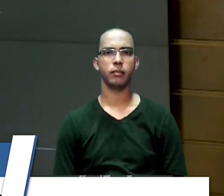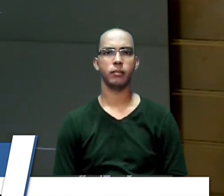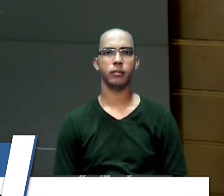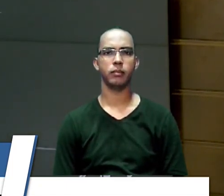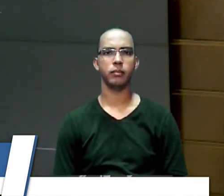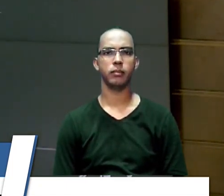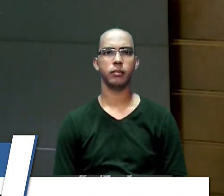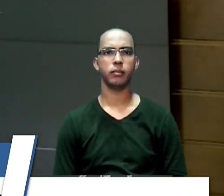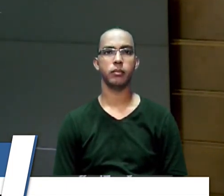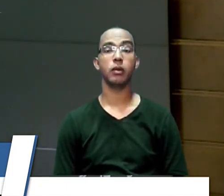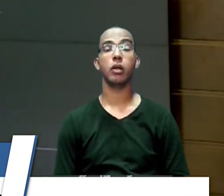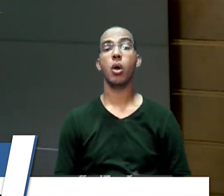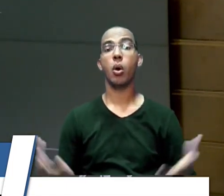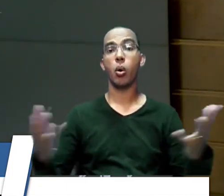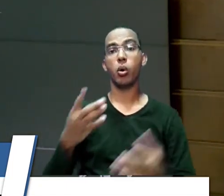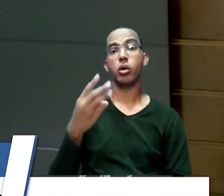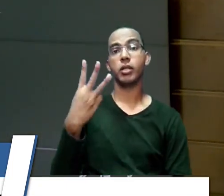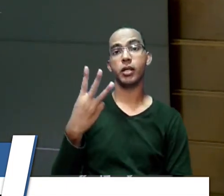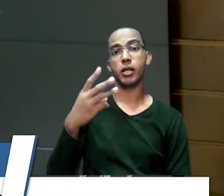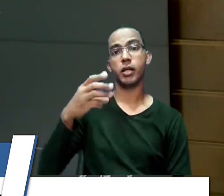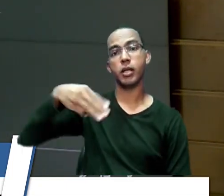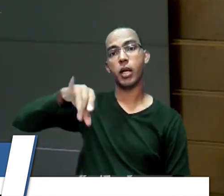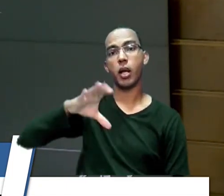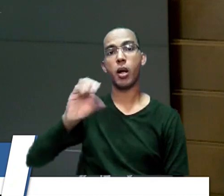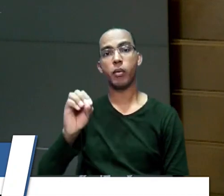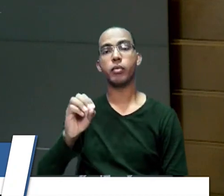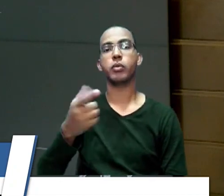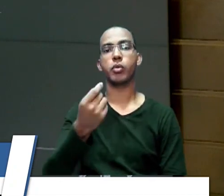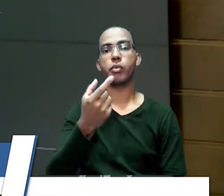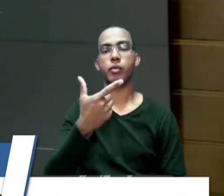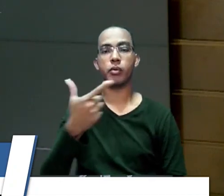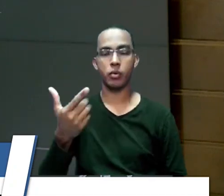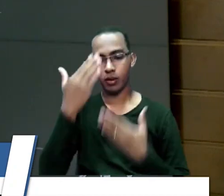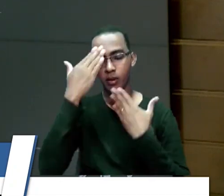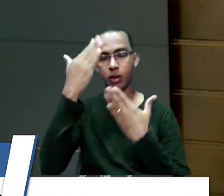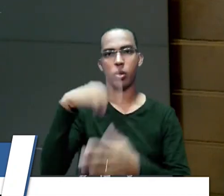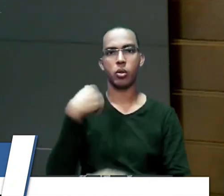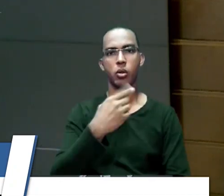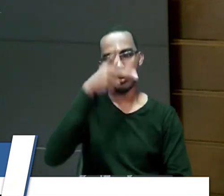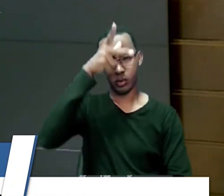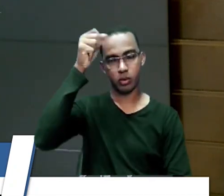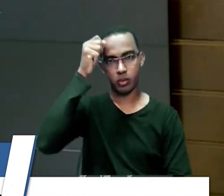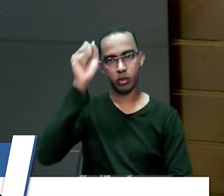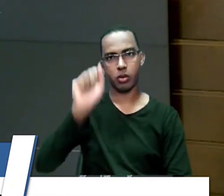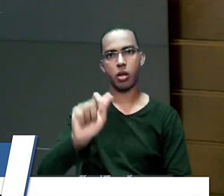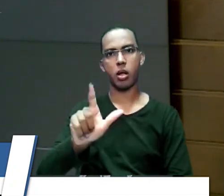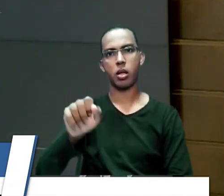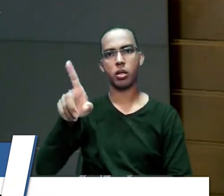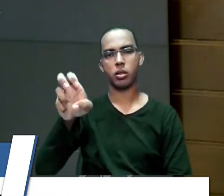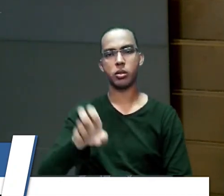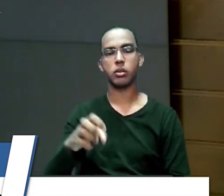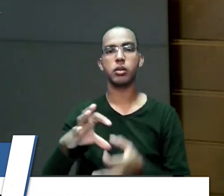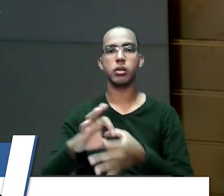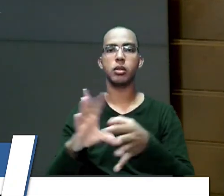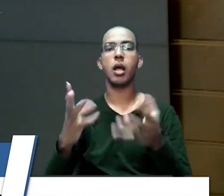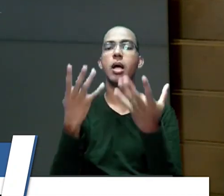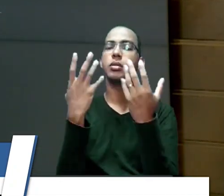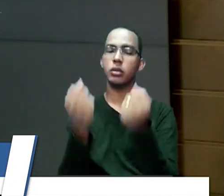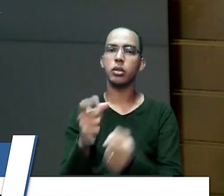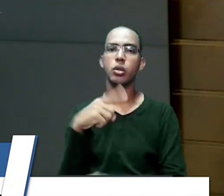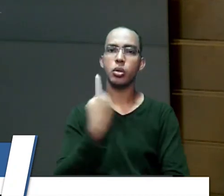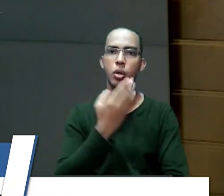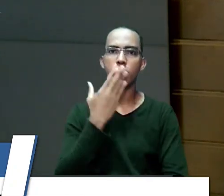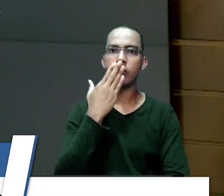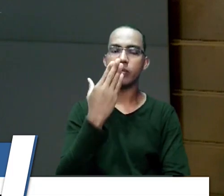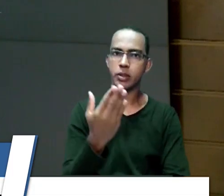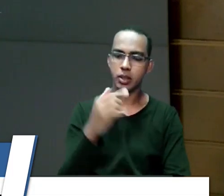Dia 3 de maio de 2022, estou aqui para agradecer o nosso prefeito Alexandre Ferreira por ter atendido o nosso pedido. Eu estive